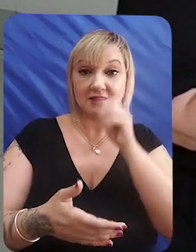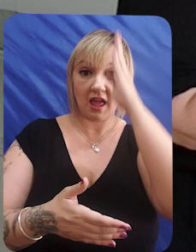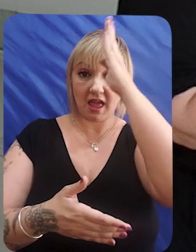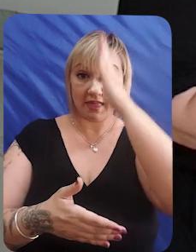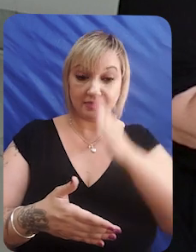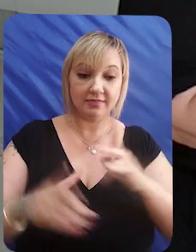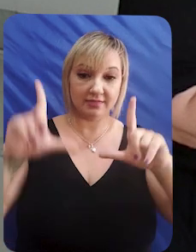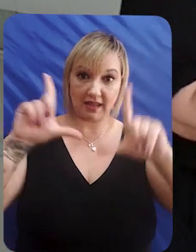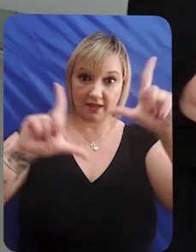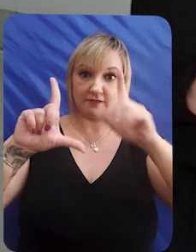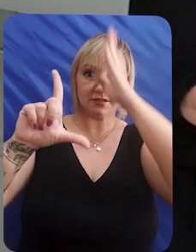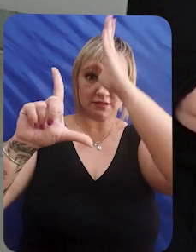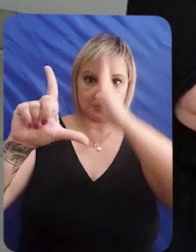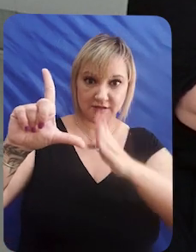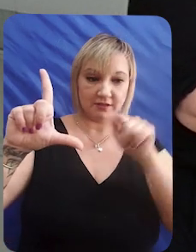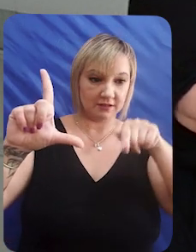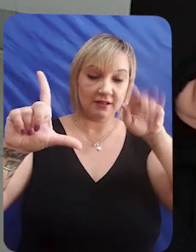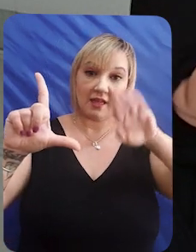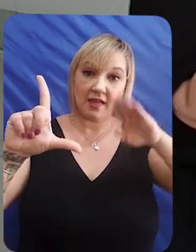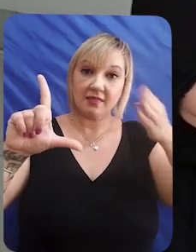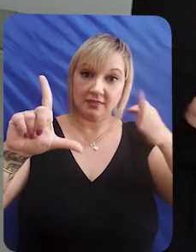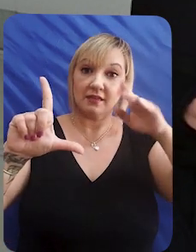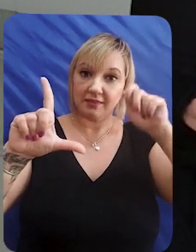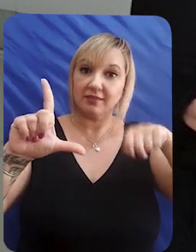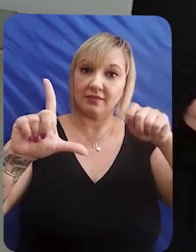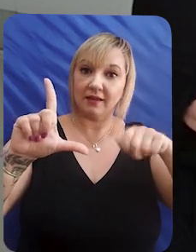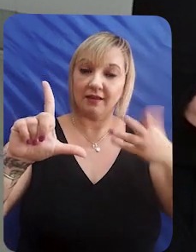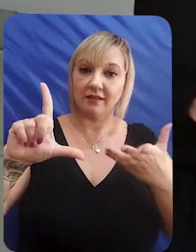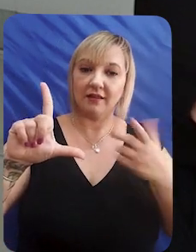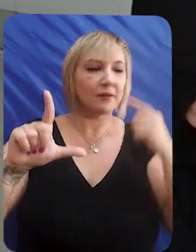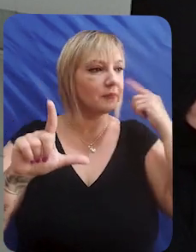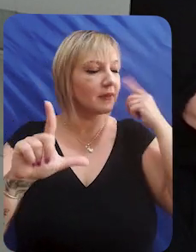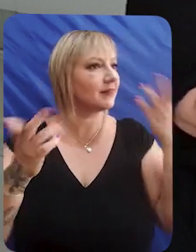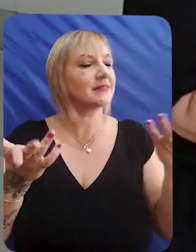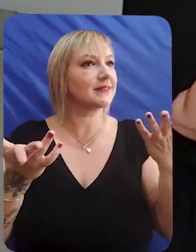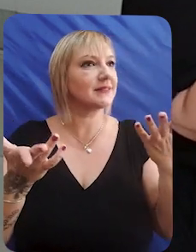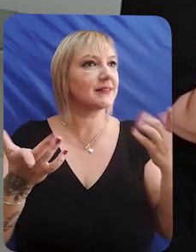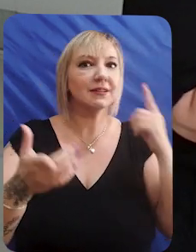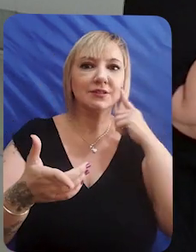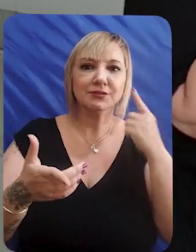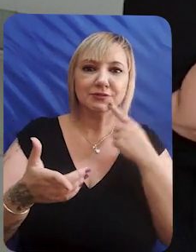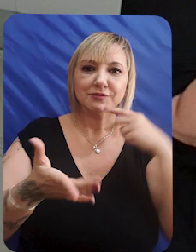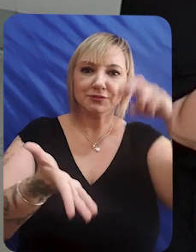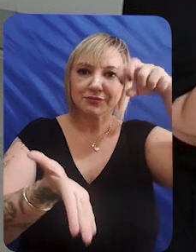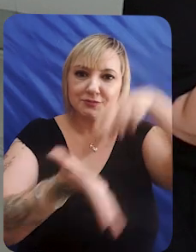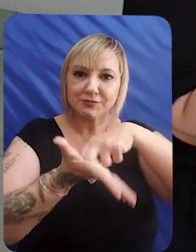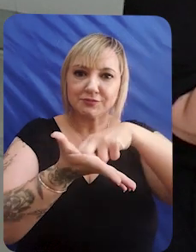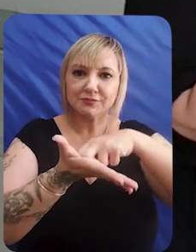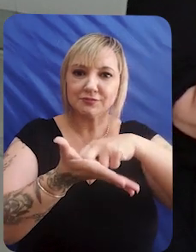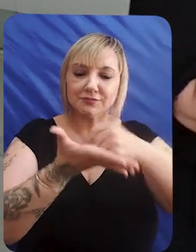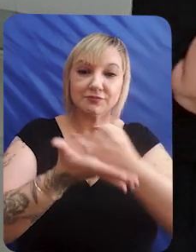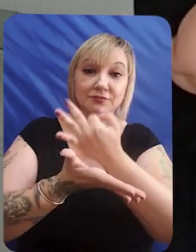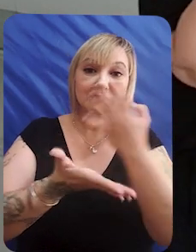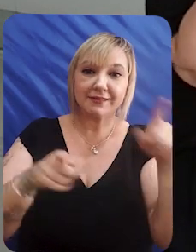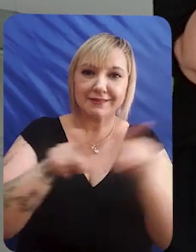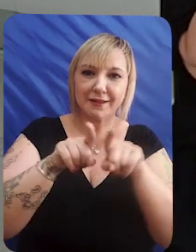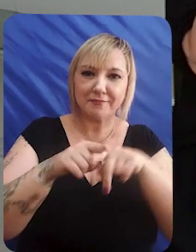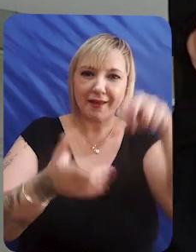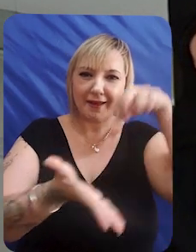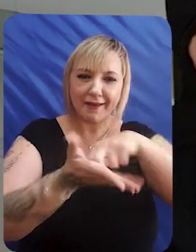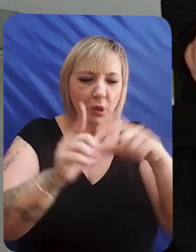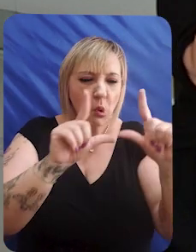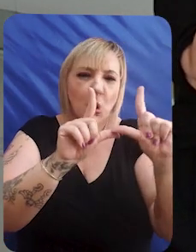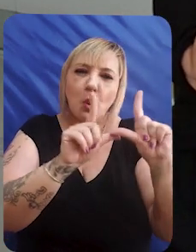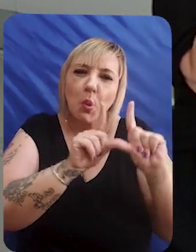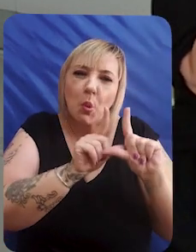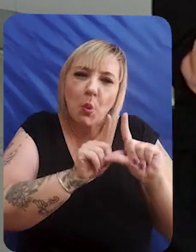tela com o intérprete. E aí a gente pensa, né? A pessoa surda já é punida de tantas formas, ela ainda é punida por uma